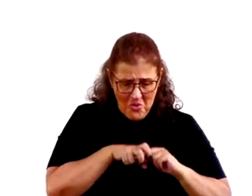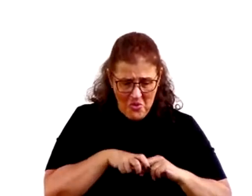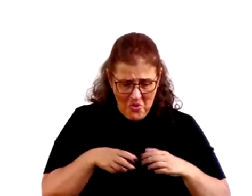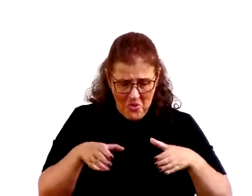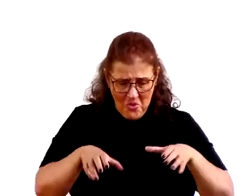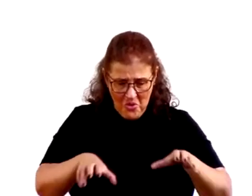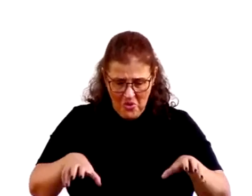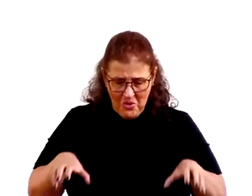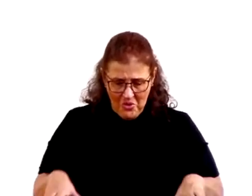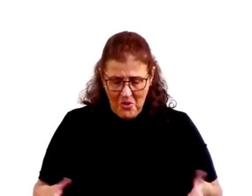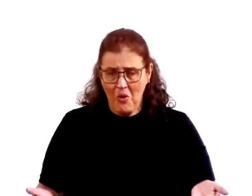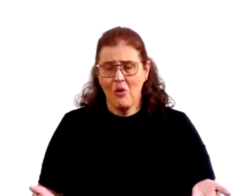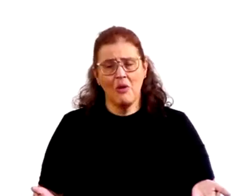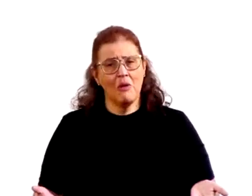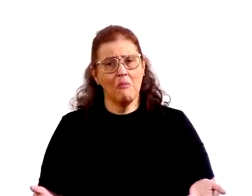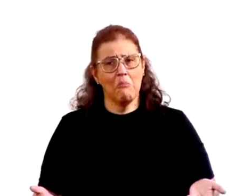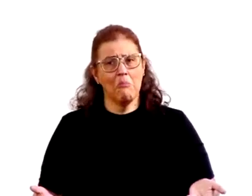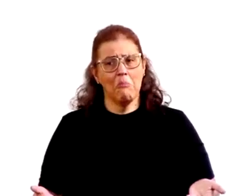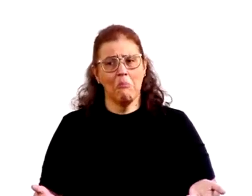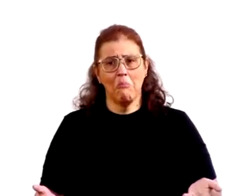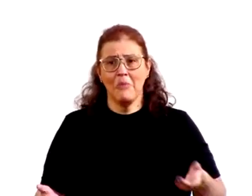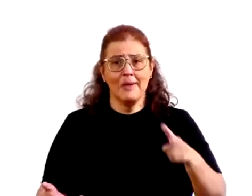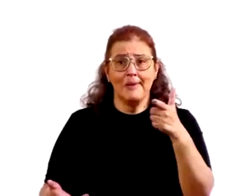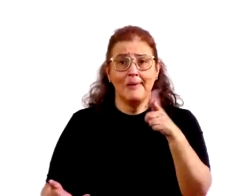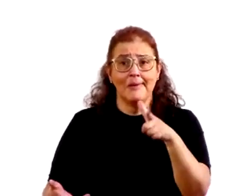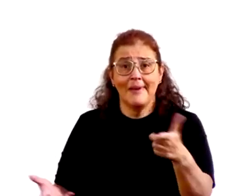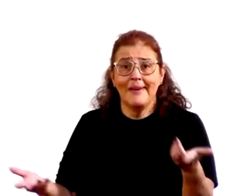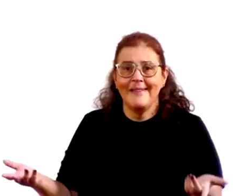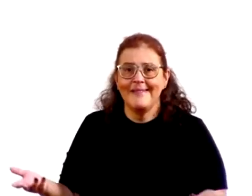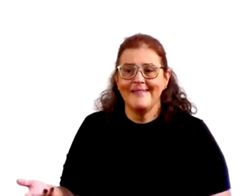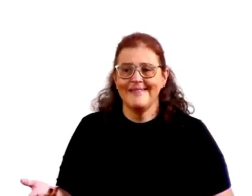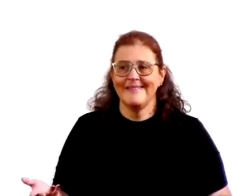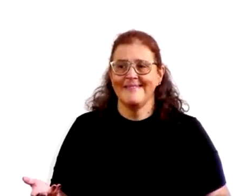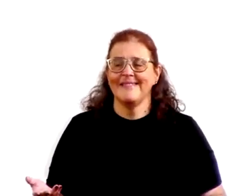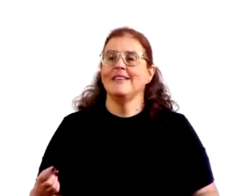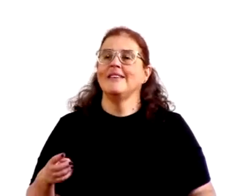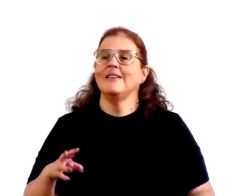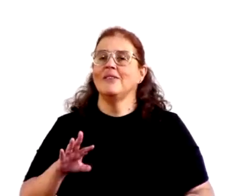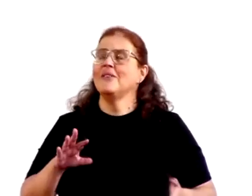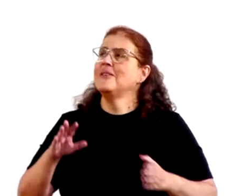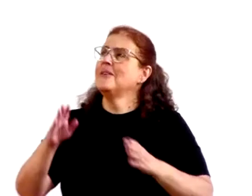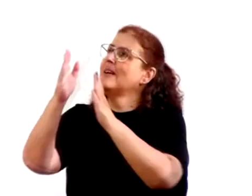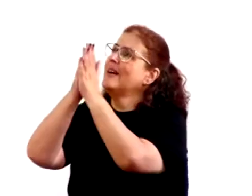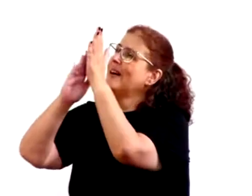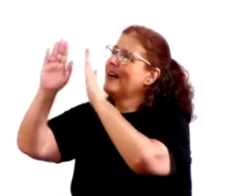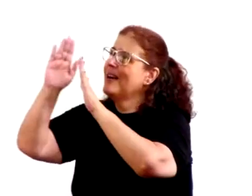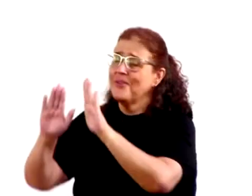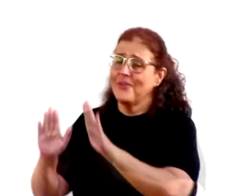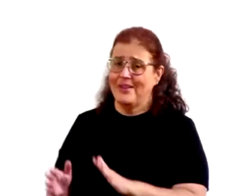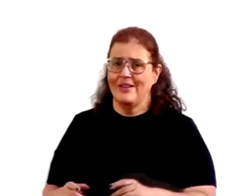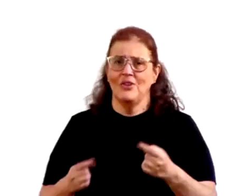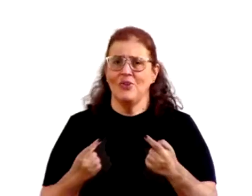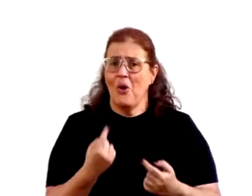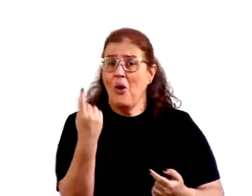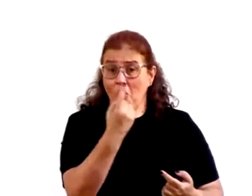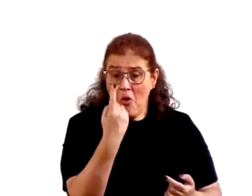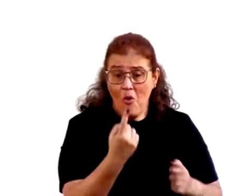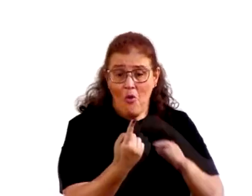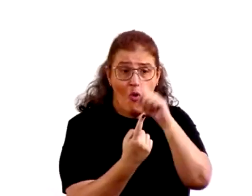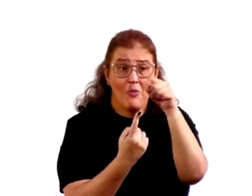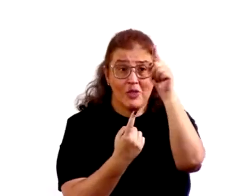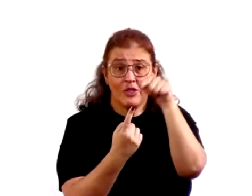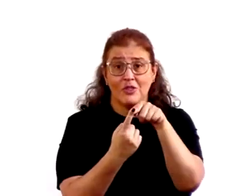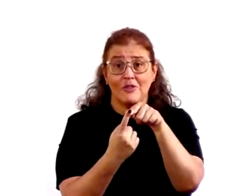nenhum trono? Esse é o começo para adorar o Rei da Glória. Sem esse reconhecimento de